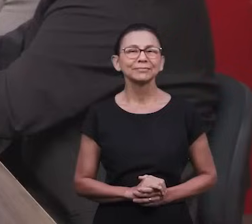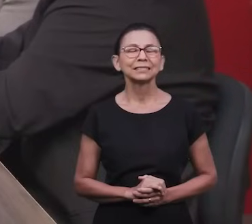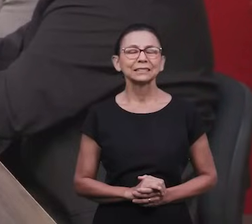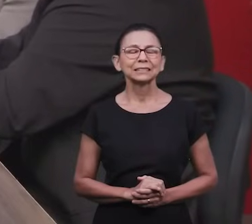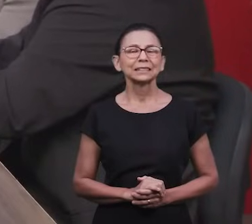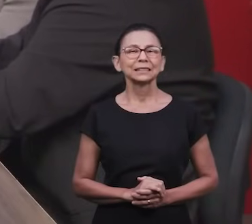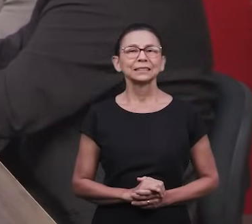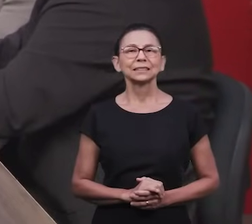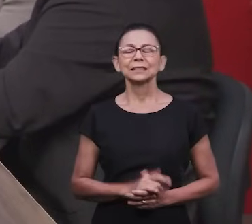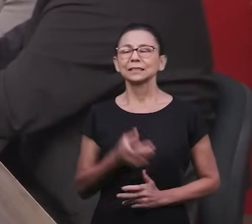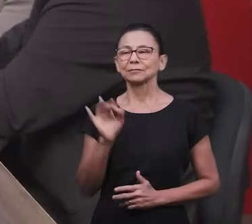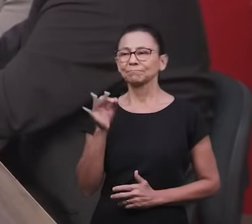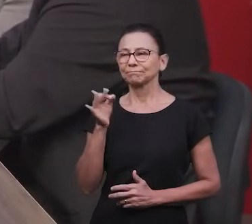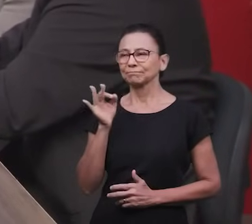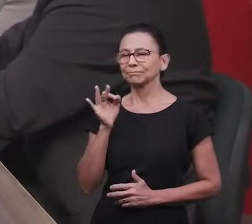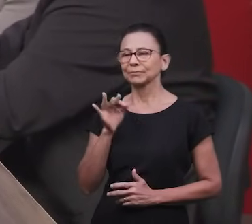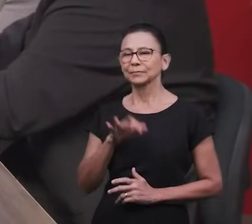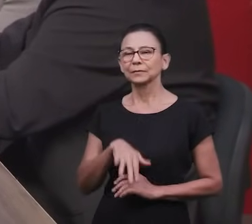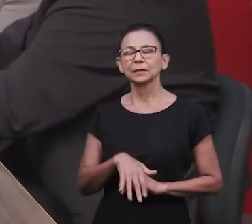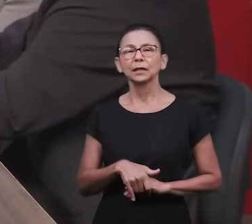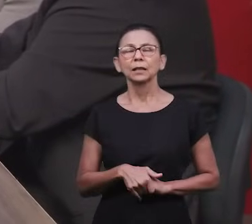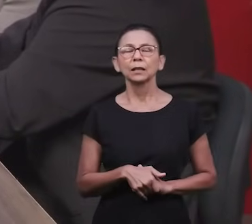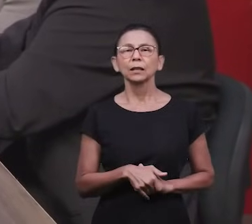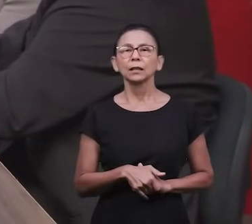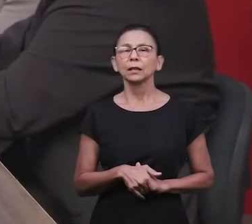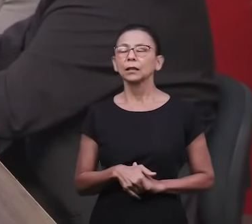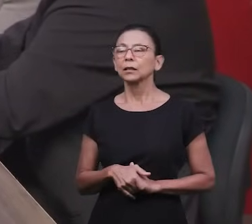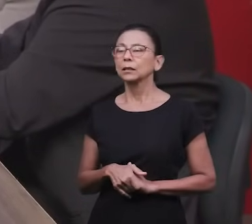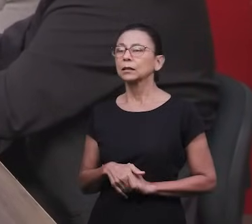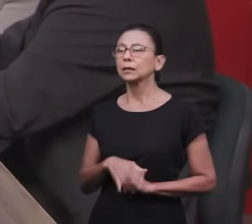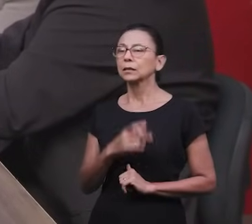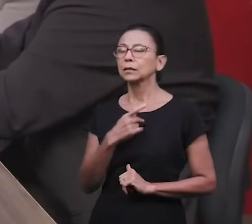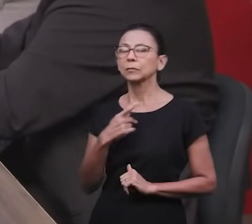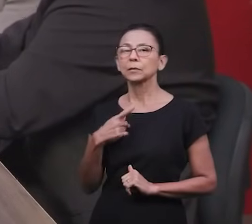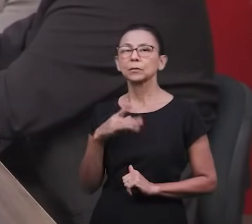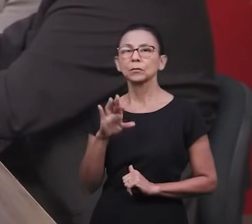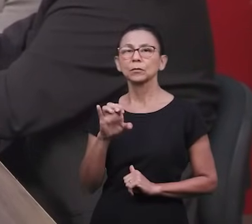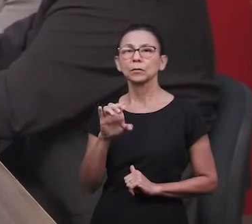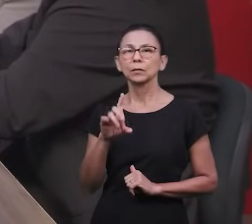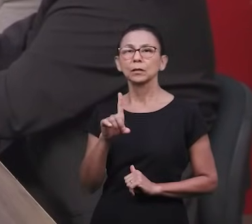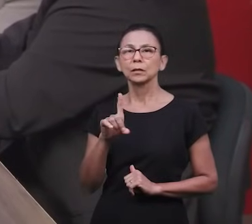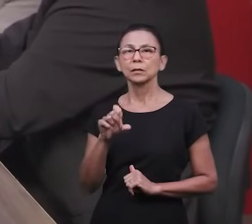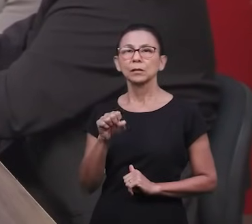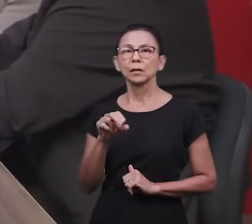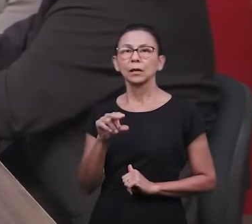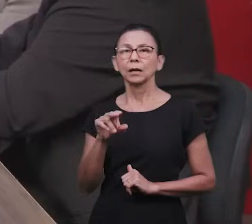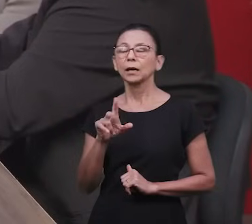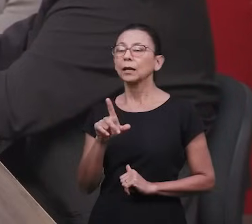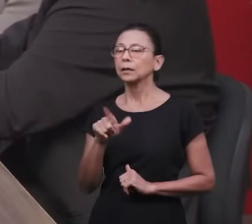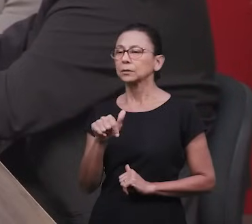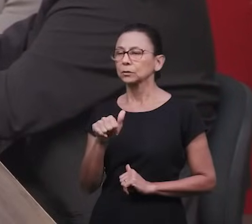no Senhor. Muitos ensinos nessa experiência da irmã. Exatamente. Pastor Edson, uma coisa que nos chamava